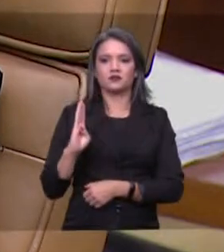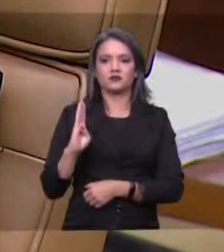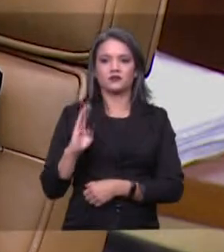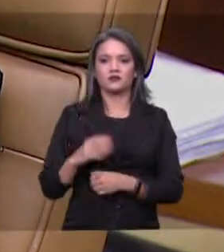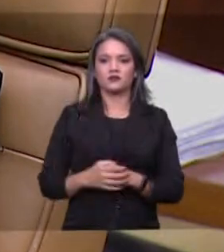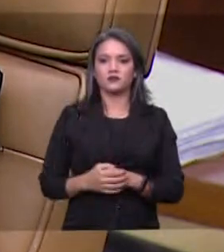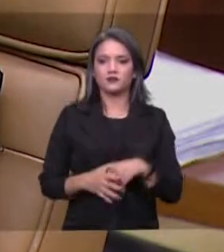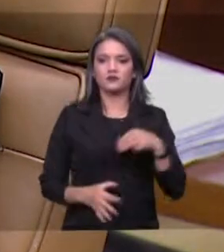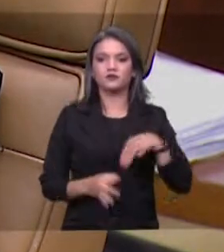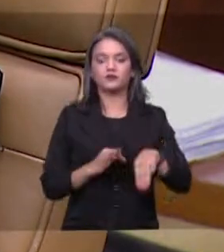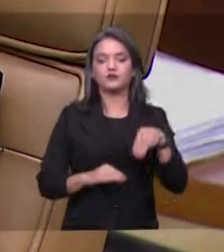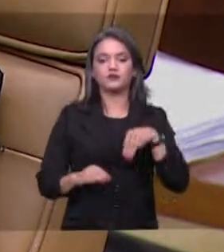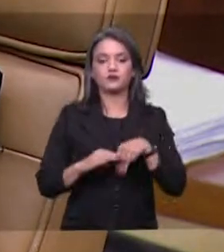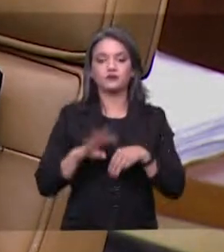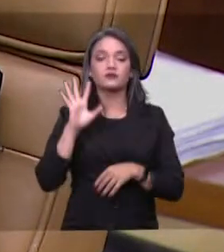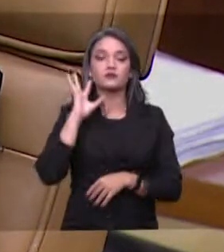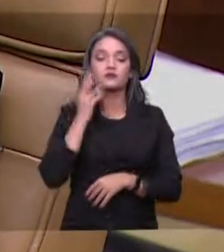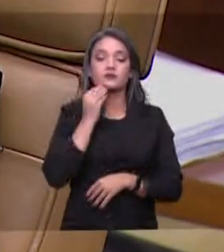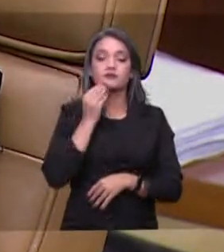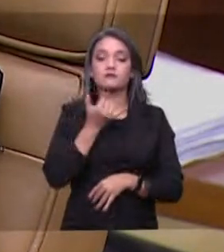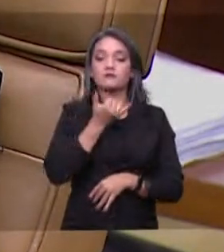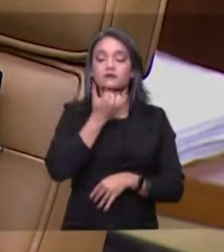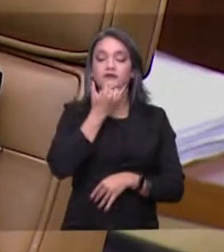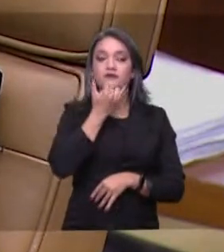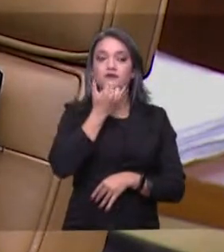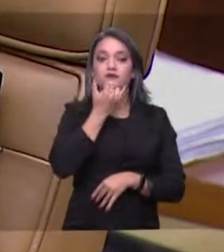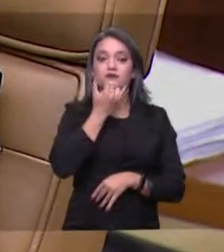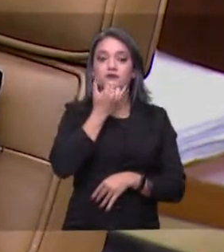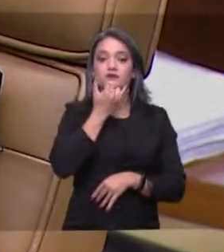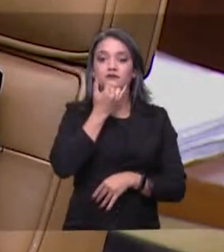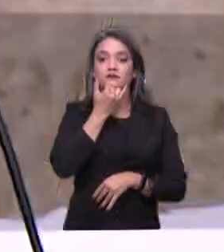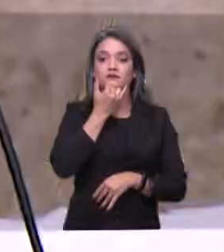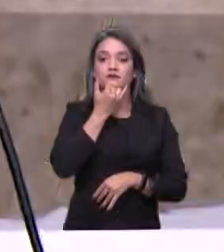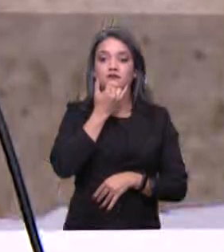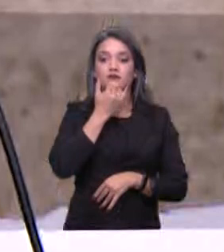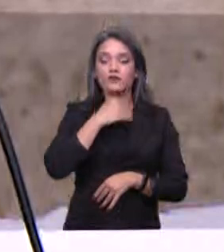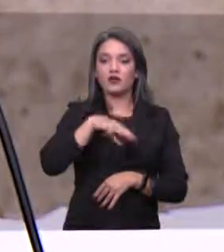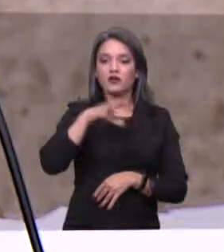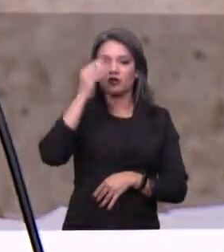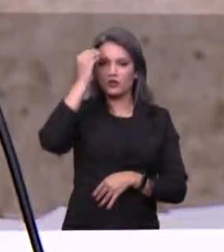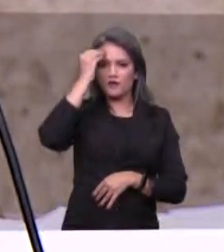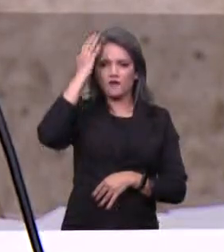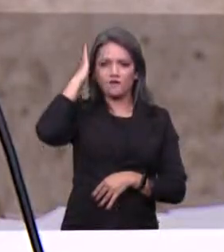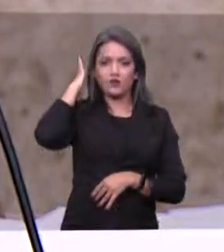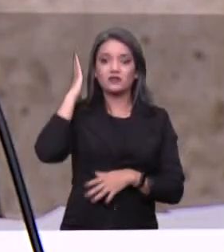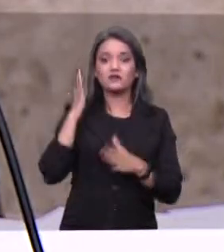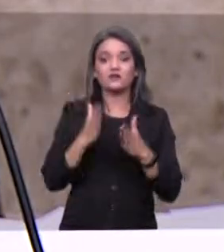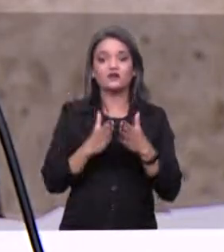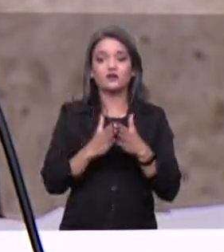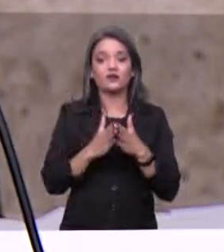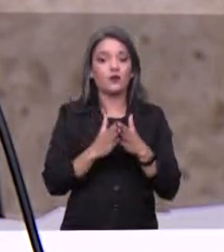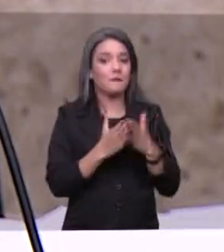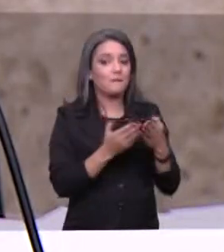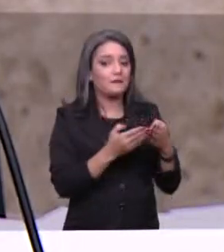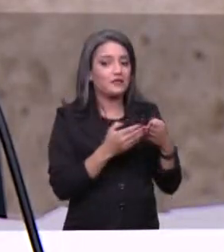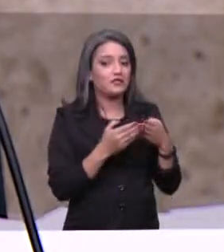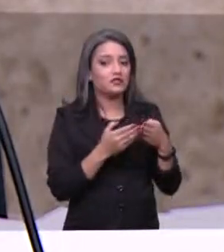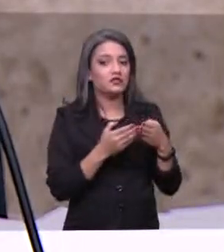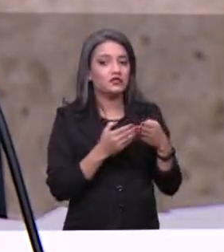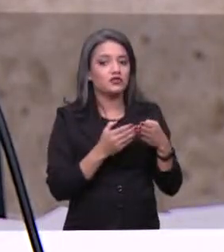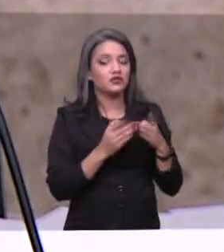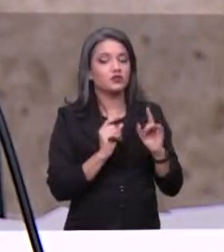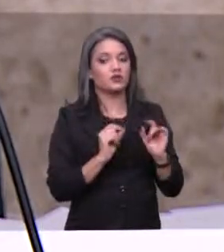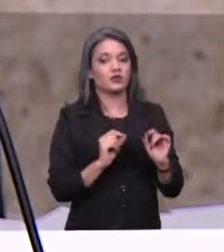o ministro Dias Toffoli... Ministro Fux, eu vou pedir a Vossa Excelência, se puder